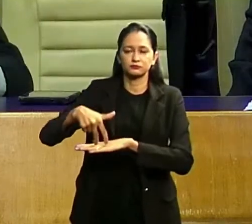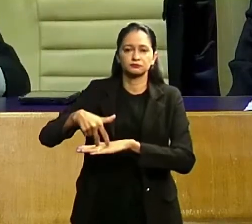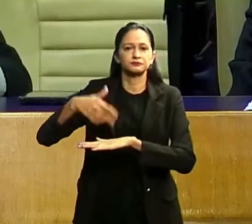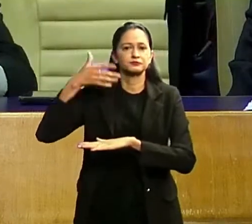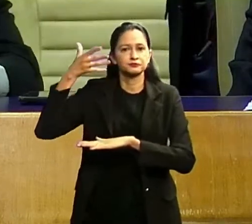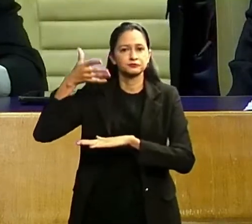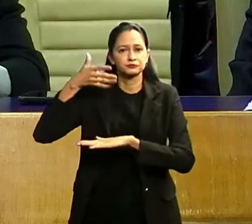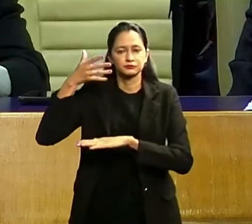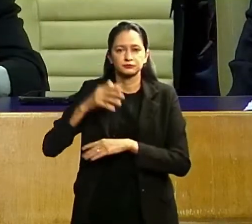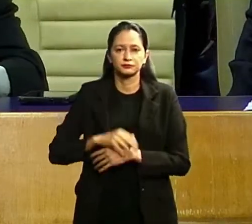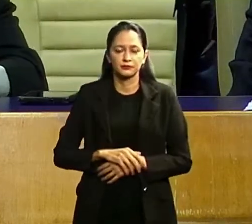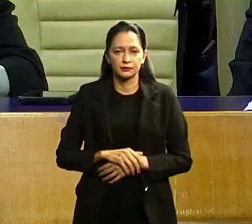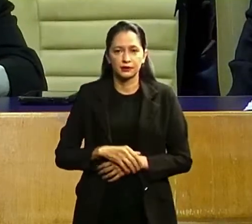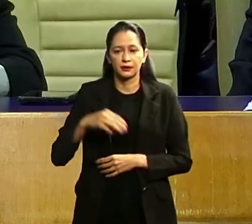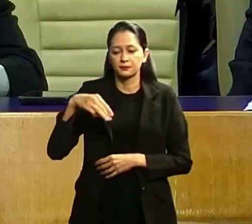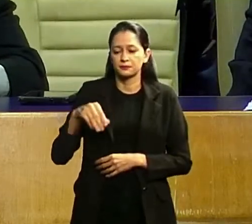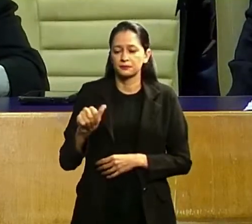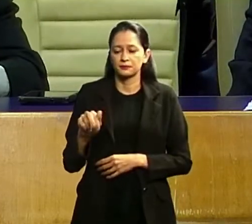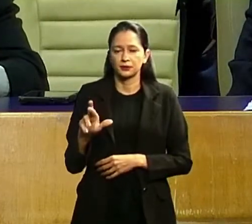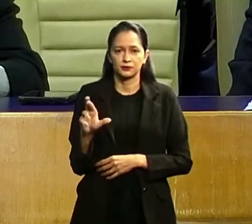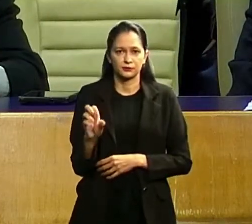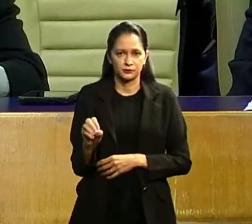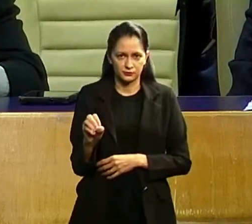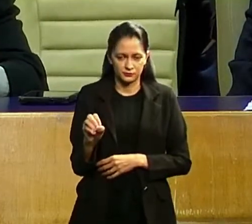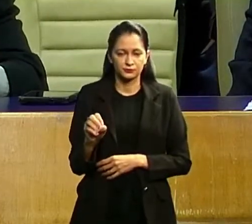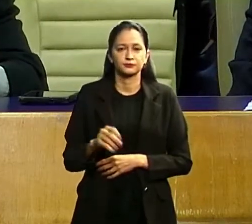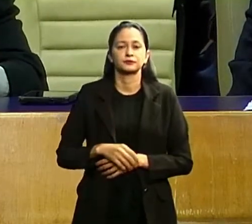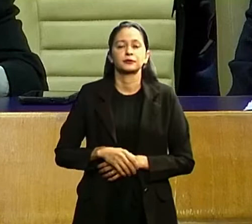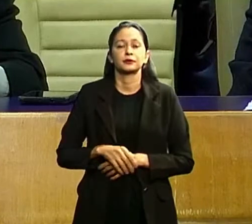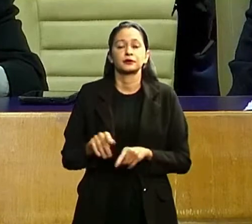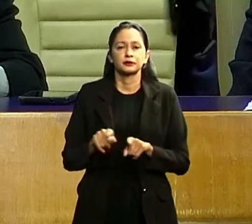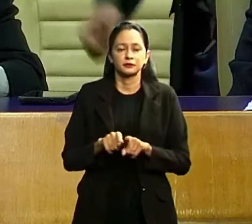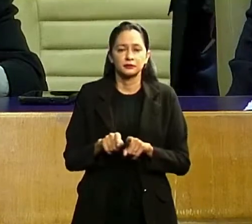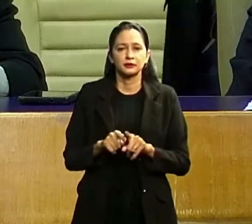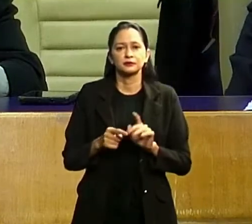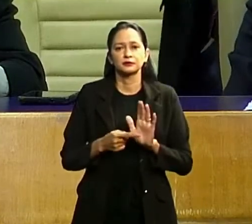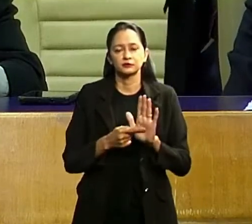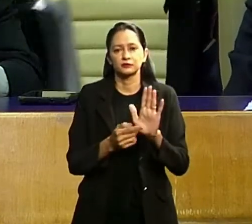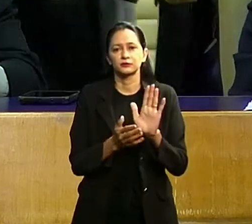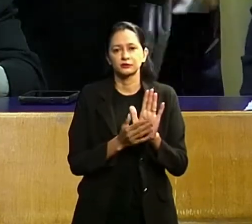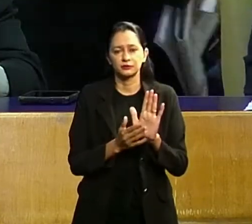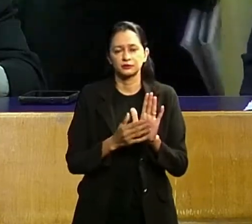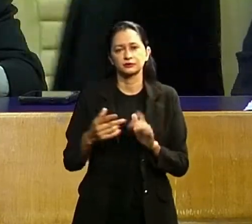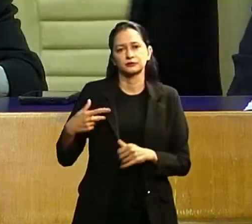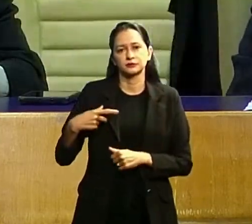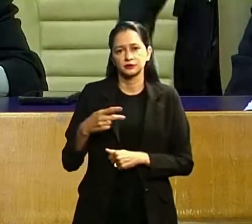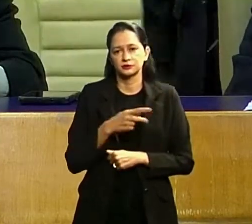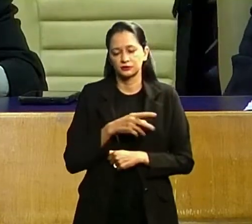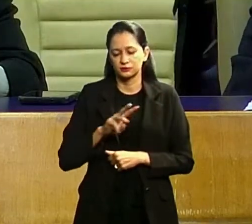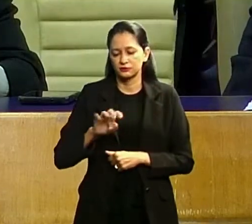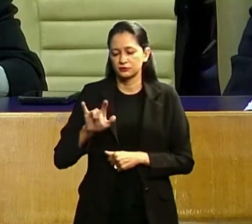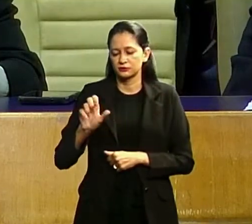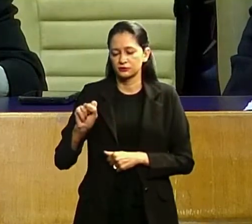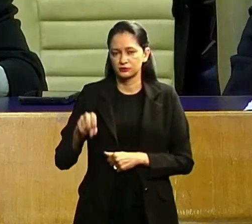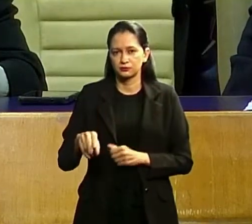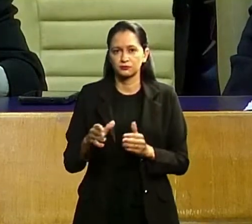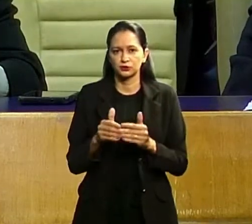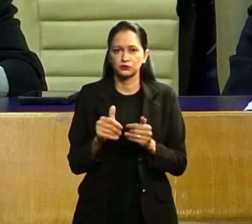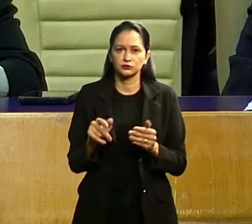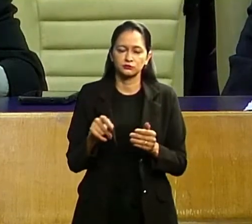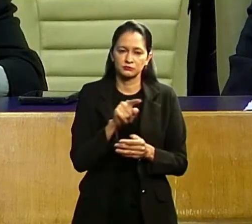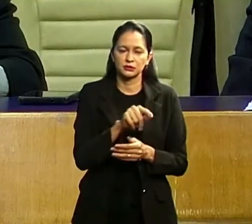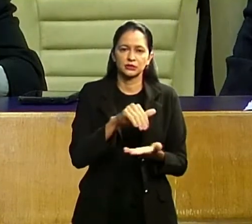utilizando a tribuna o vereador Mauro Rubem. Apresentaram matérias os seguintes vereadores: Pastor Wills, requerimentos